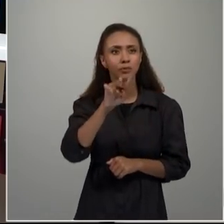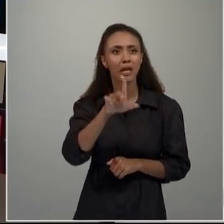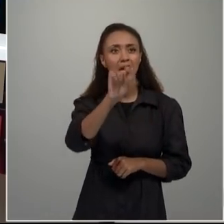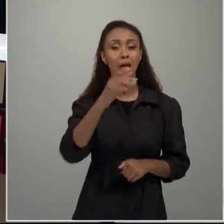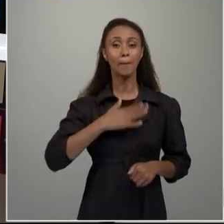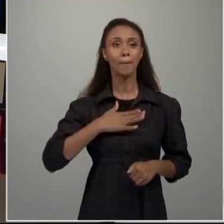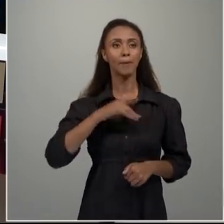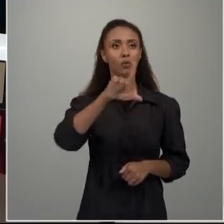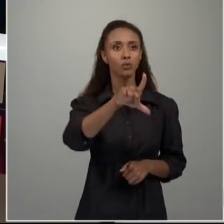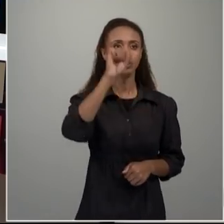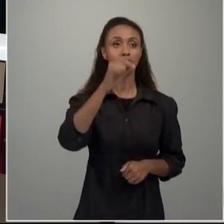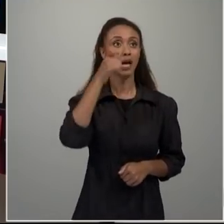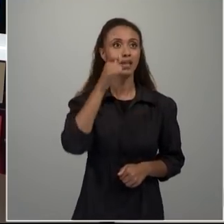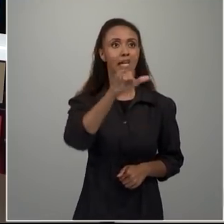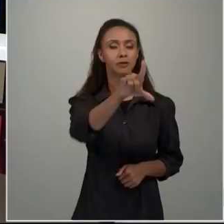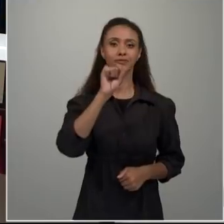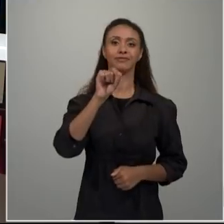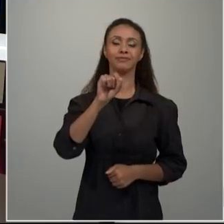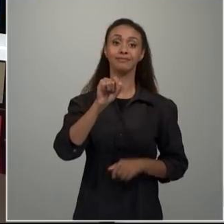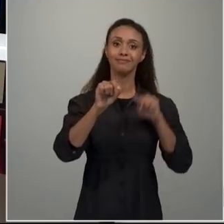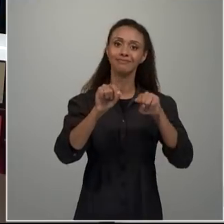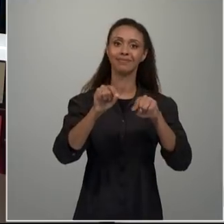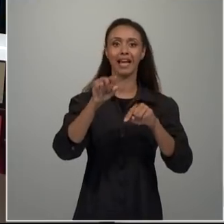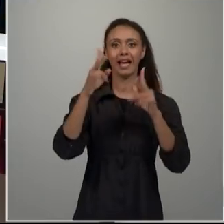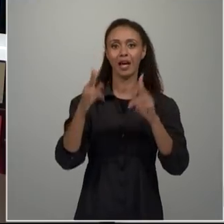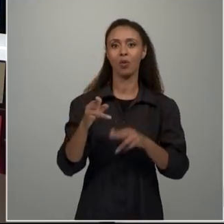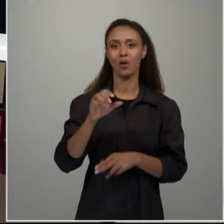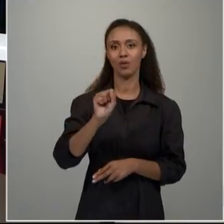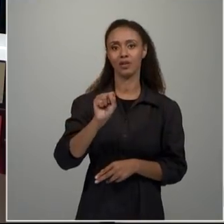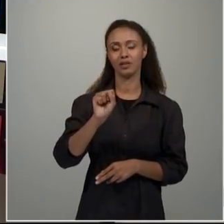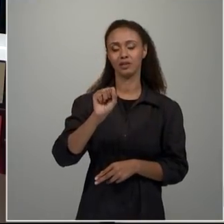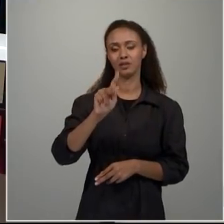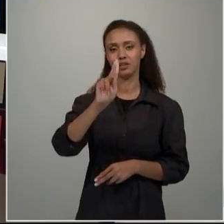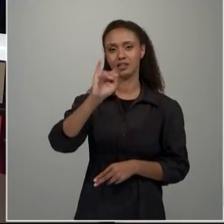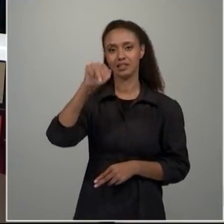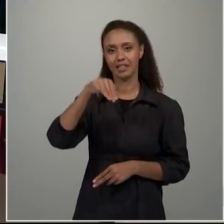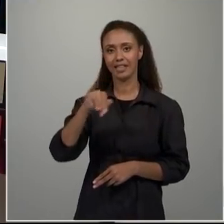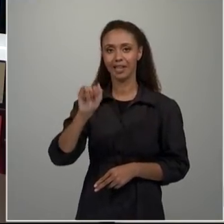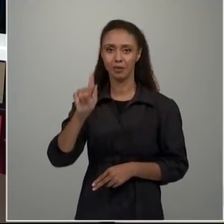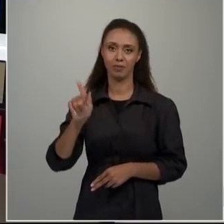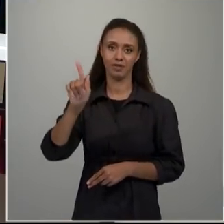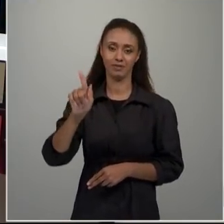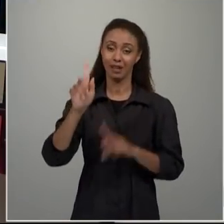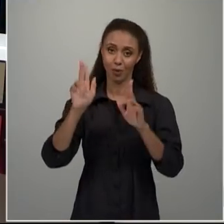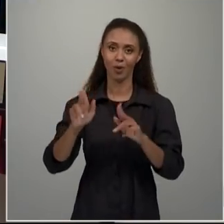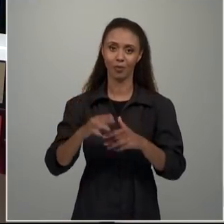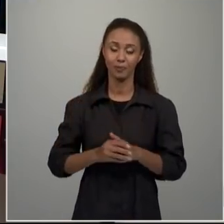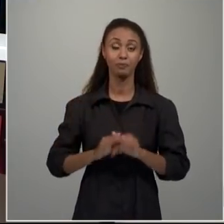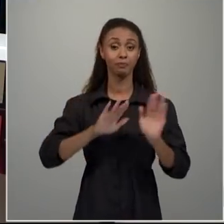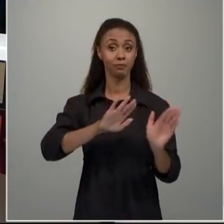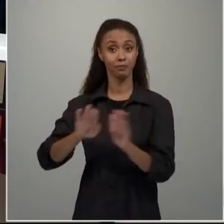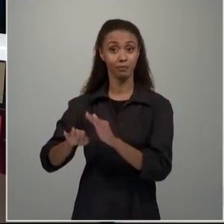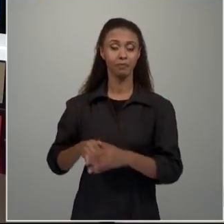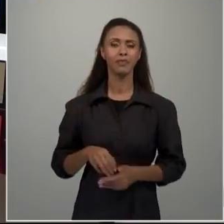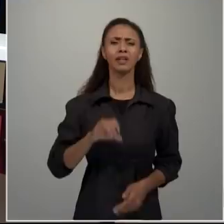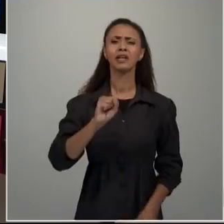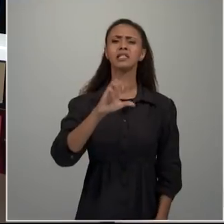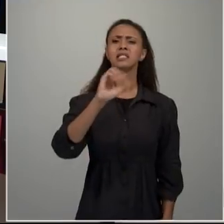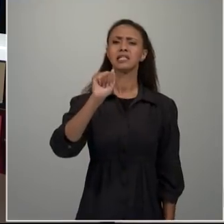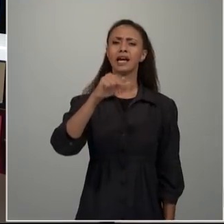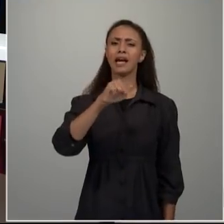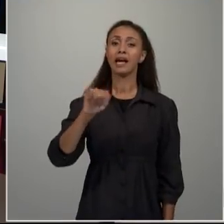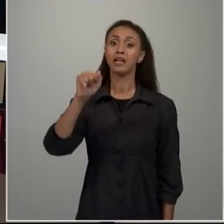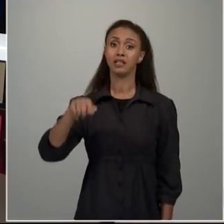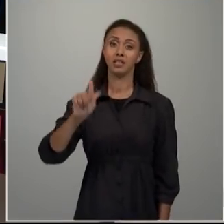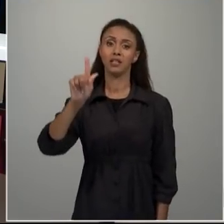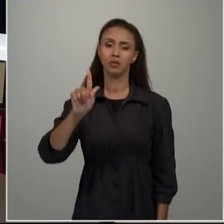é este olhar este é um químico quando a gente vai aqui por isso que nem aí sim eu escolhi uma notícia